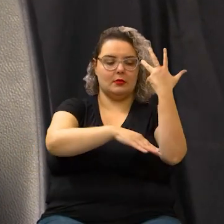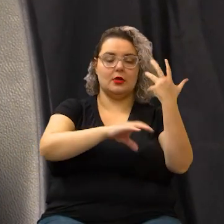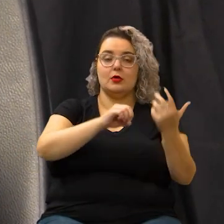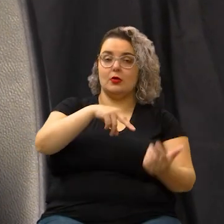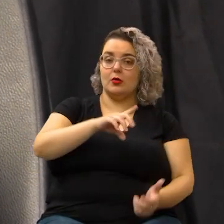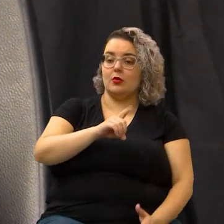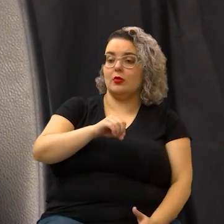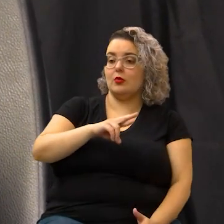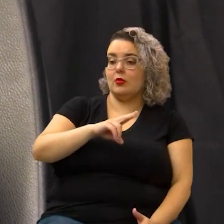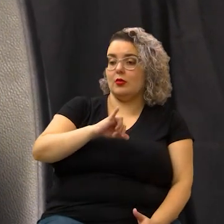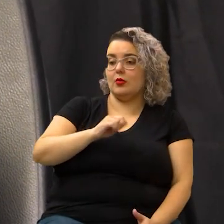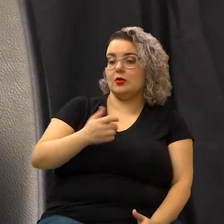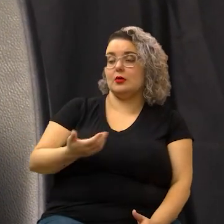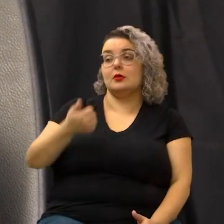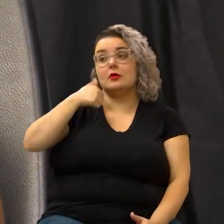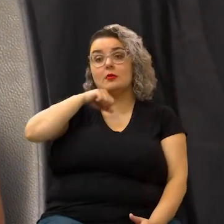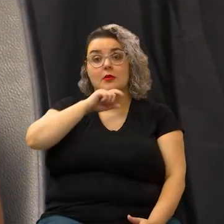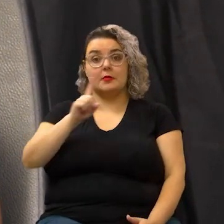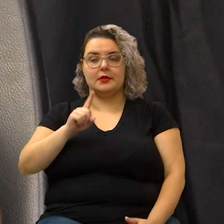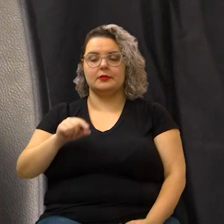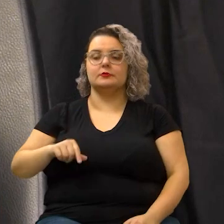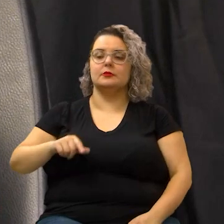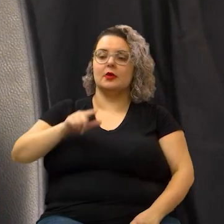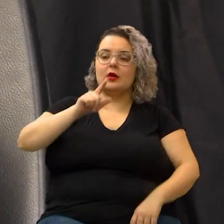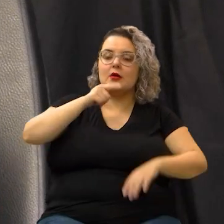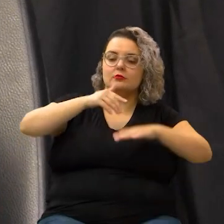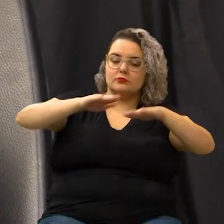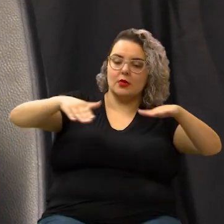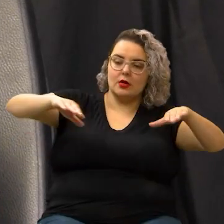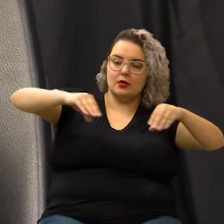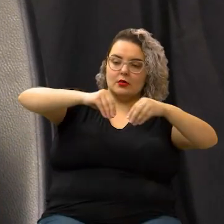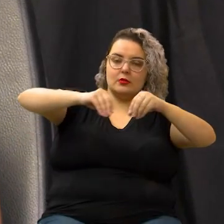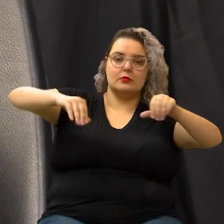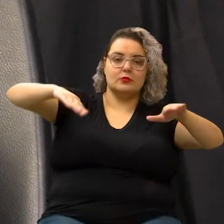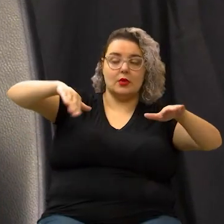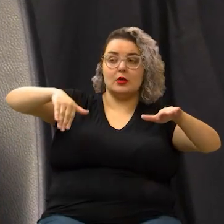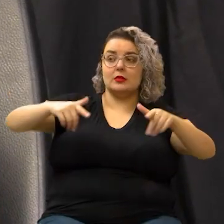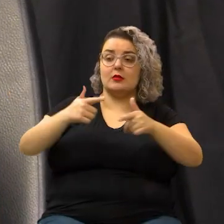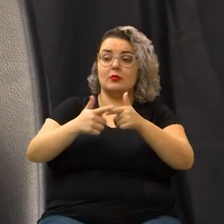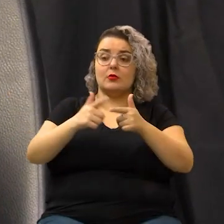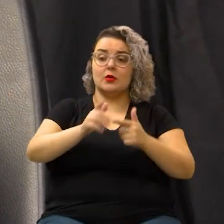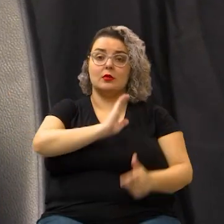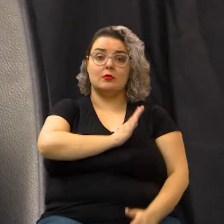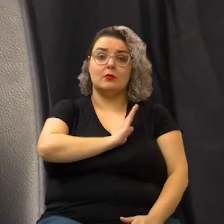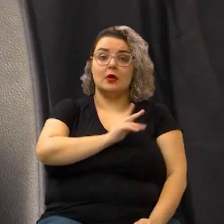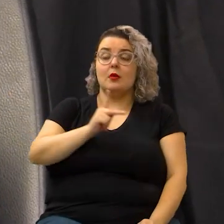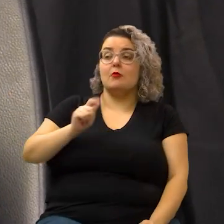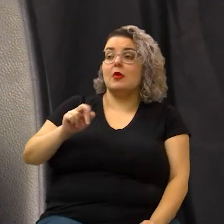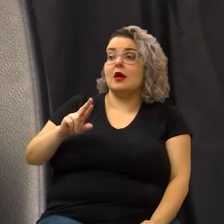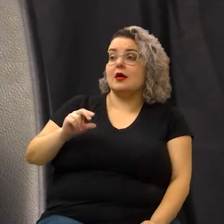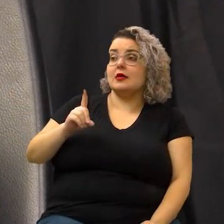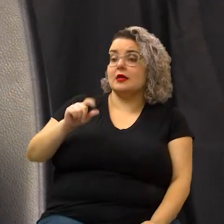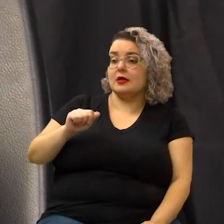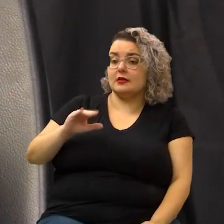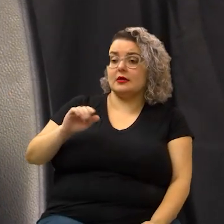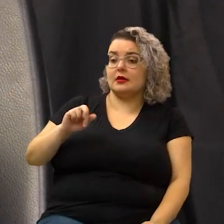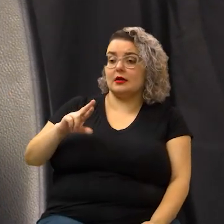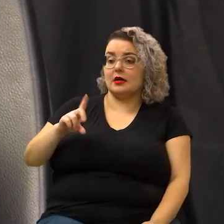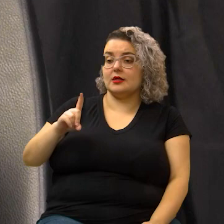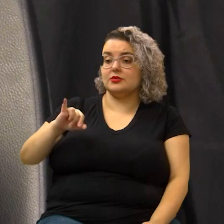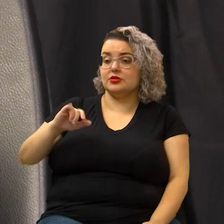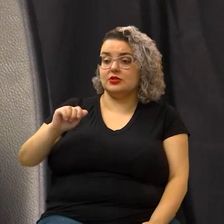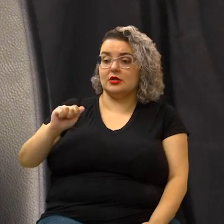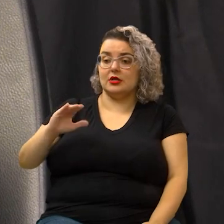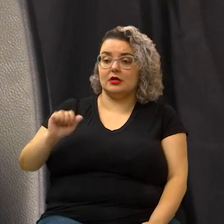Concórdia mesmo. E minha mãe, não, ela foi pra praia numa viagem, ela teve um problema de coração, uma parada cardíaca. Durante a